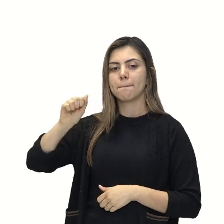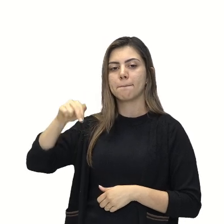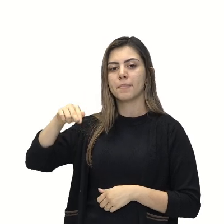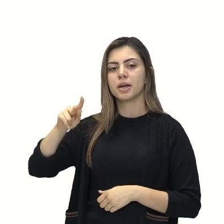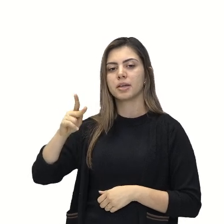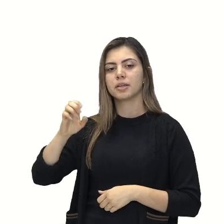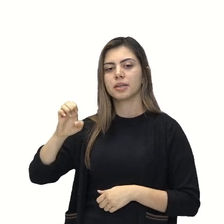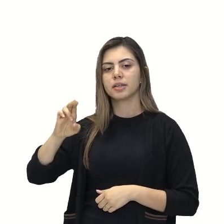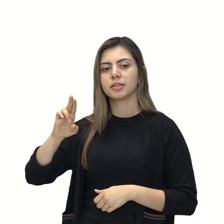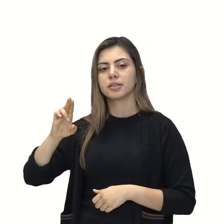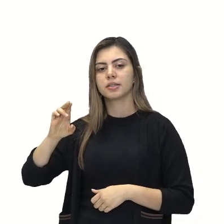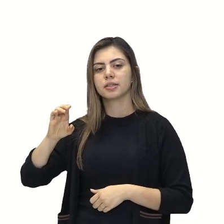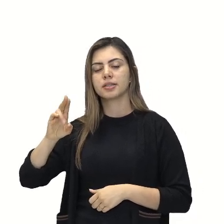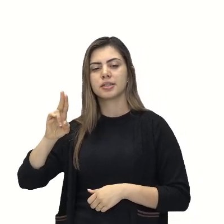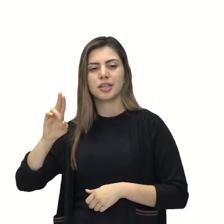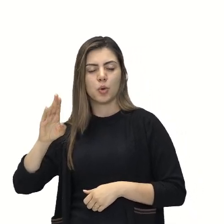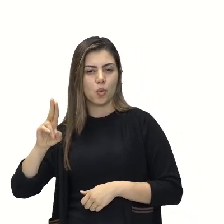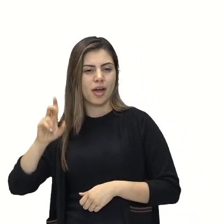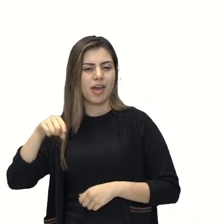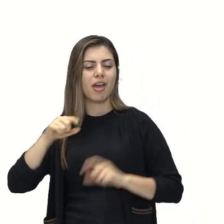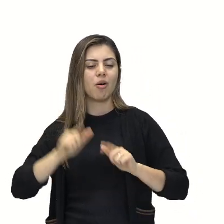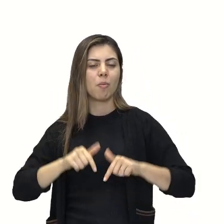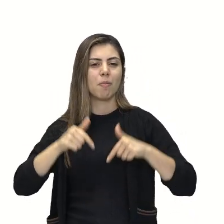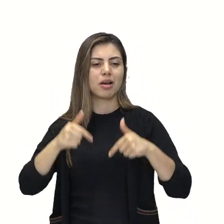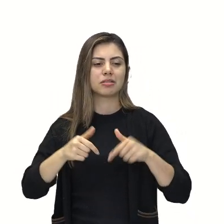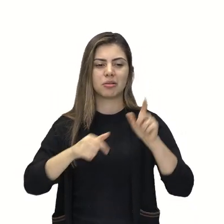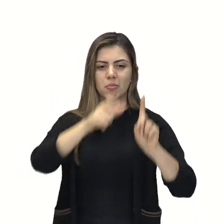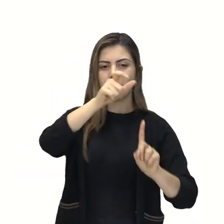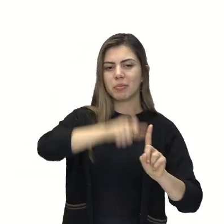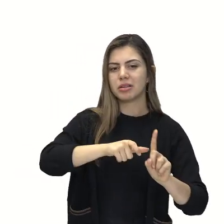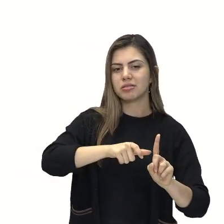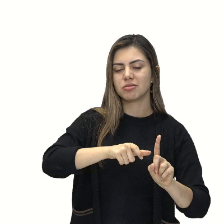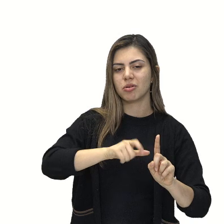um ser humano, a ação é da natureza.